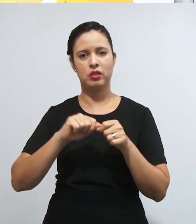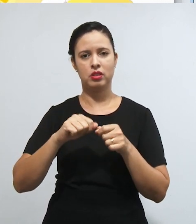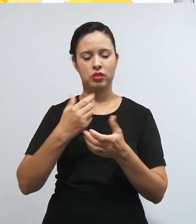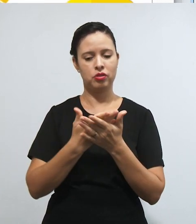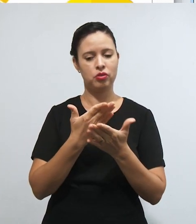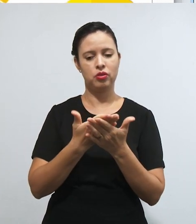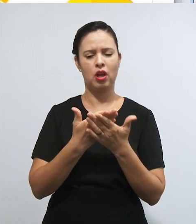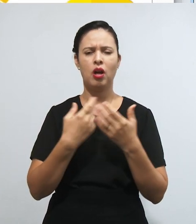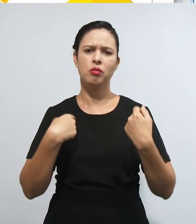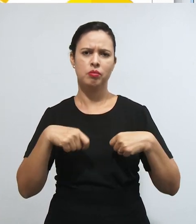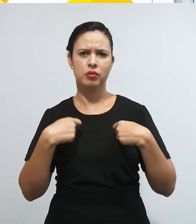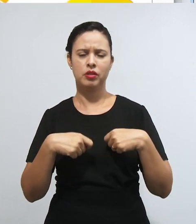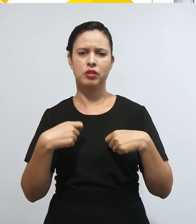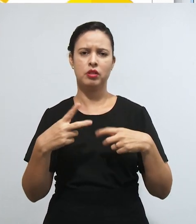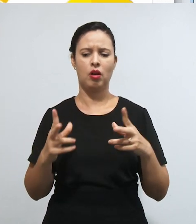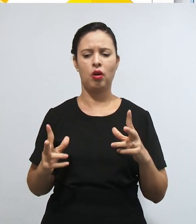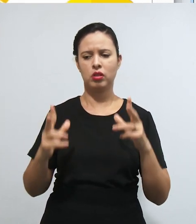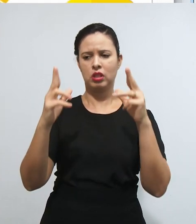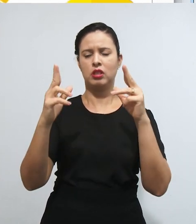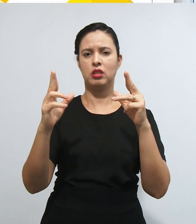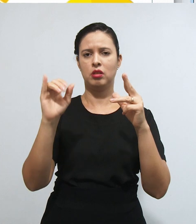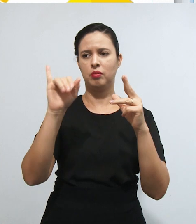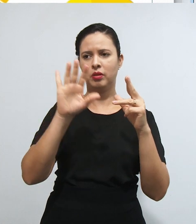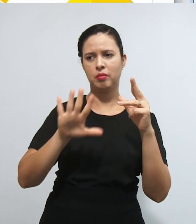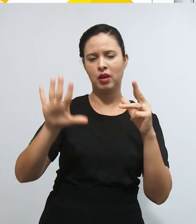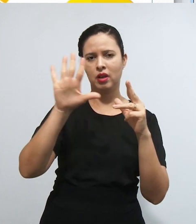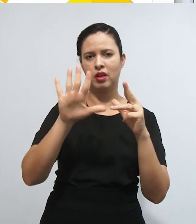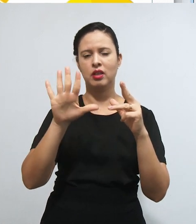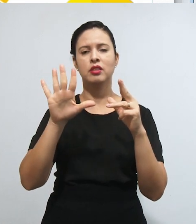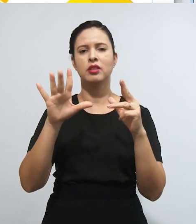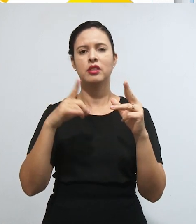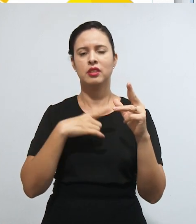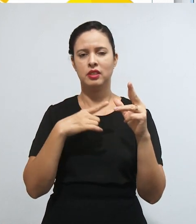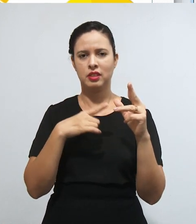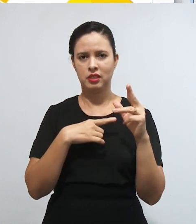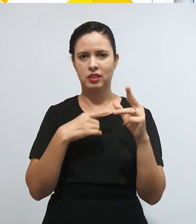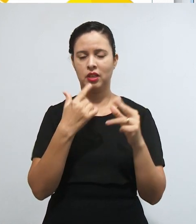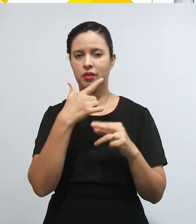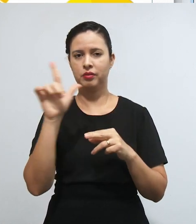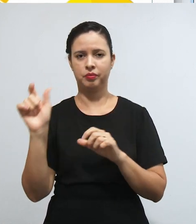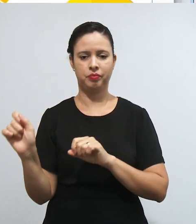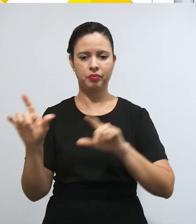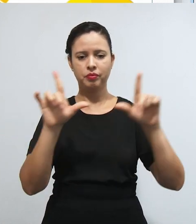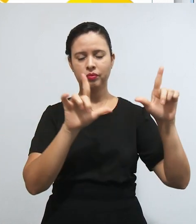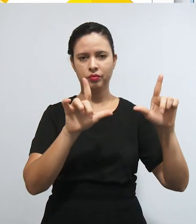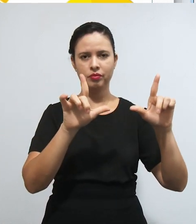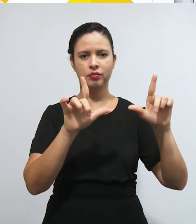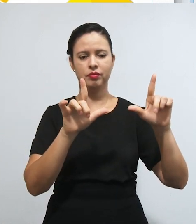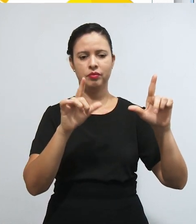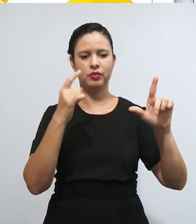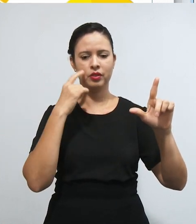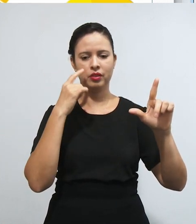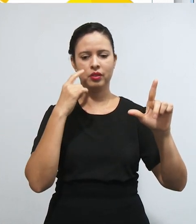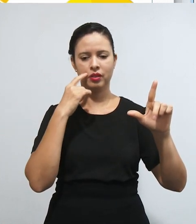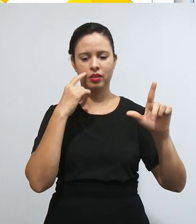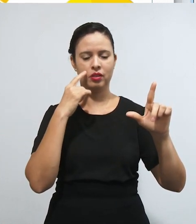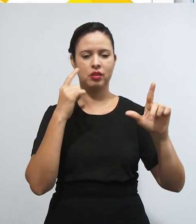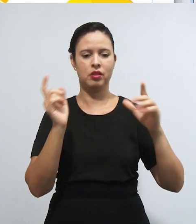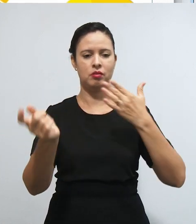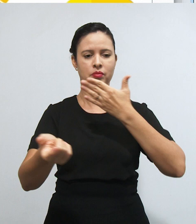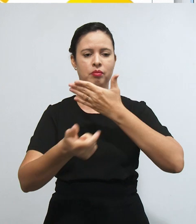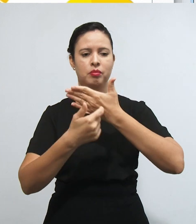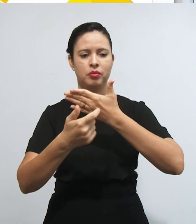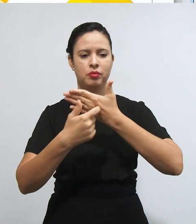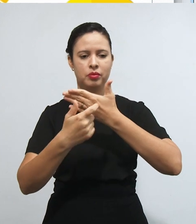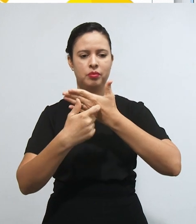preciso pegar um recorte específico, né? Eu deixo a outra janela aberta, eu venho aqui no PowerPoint e